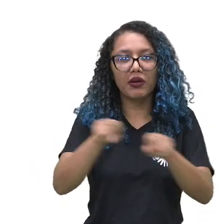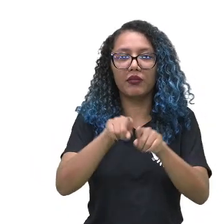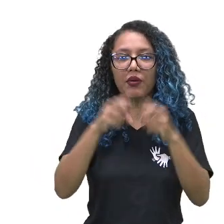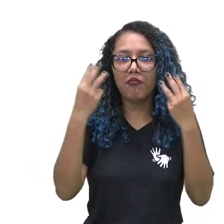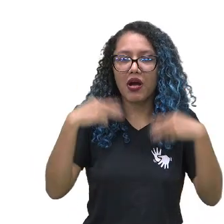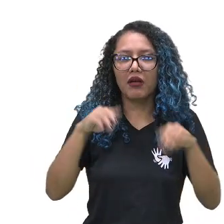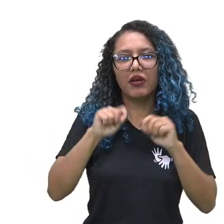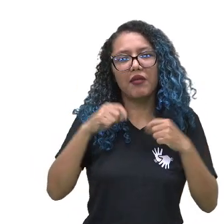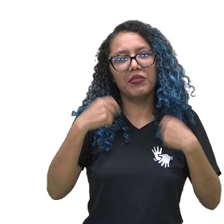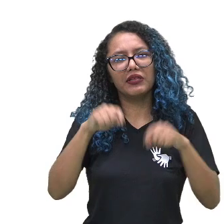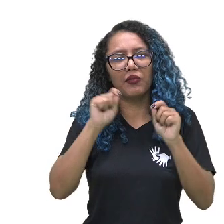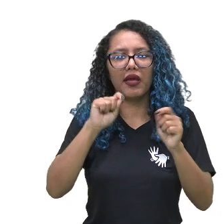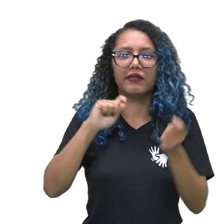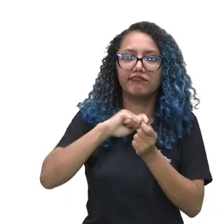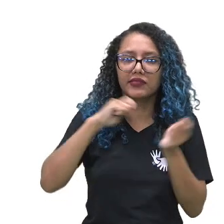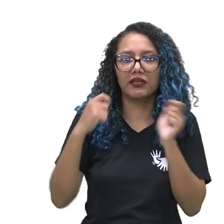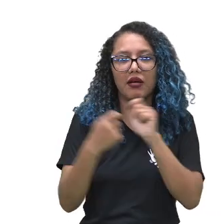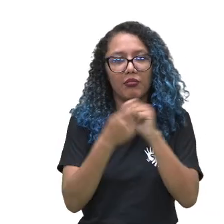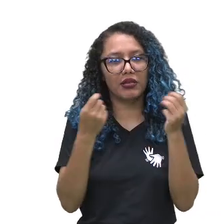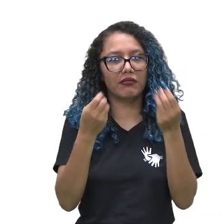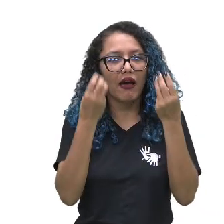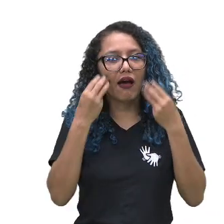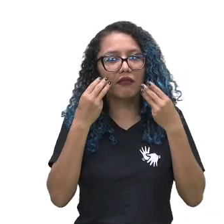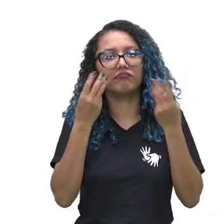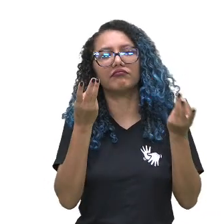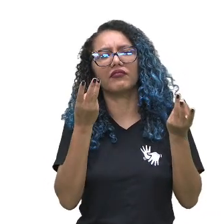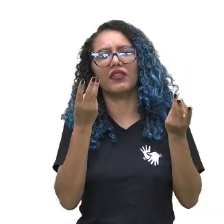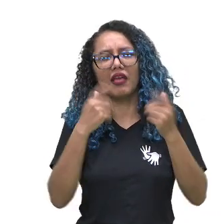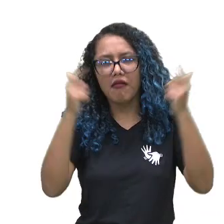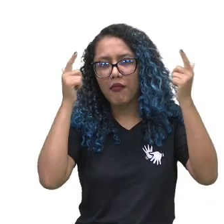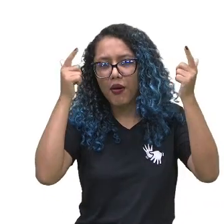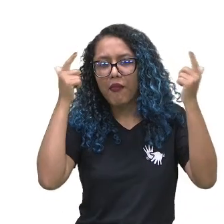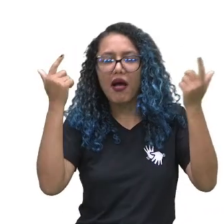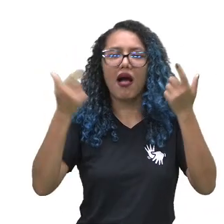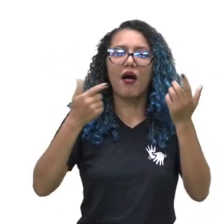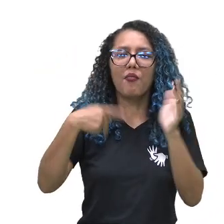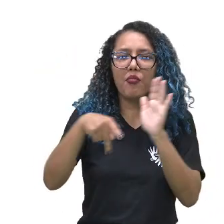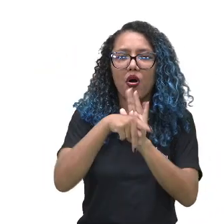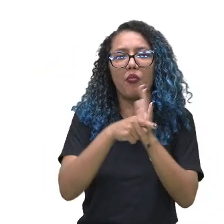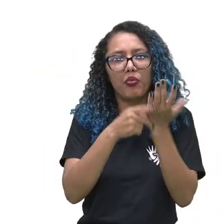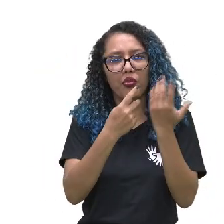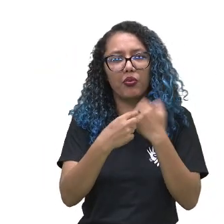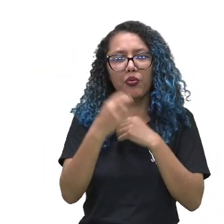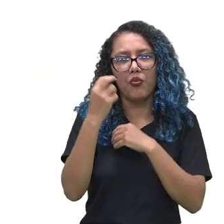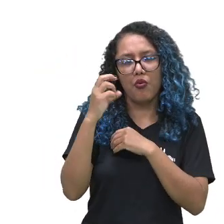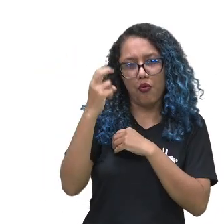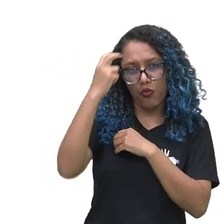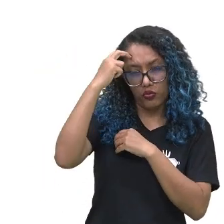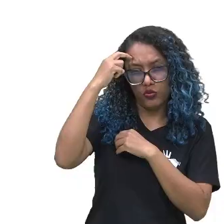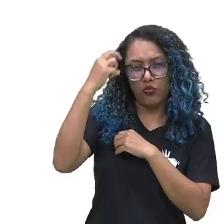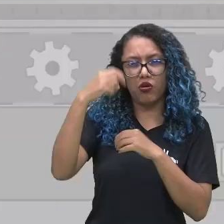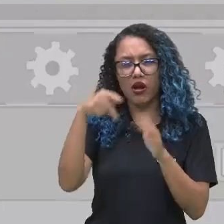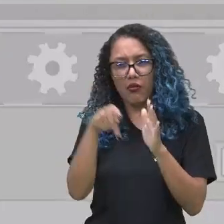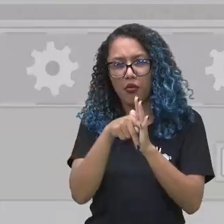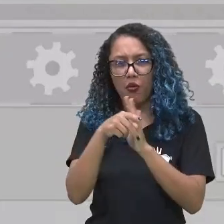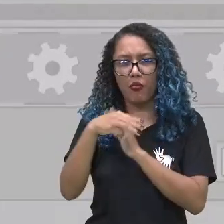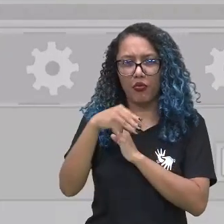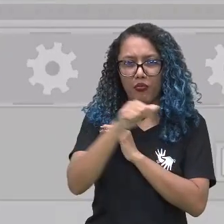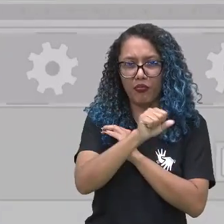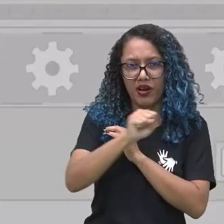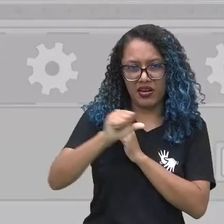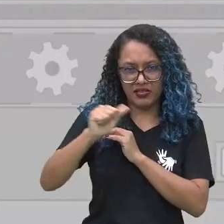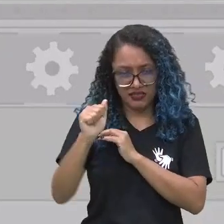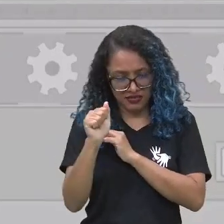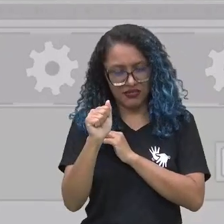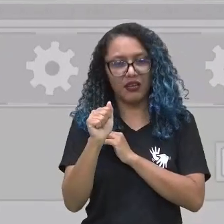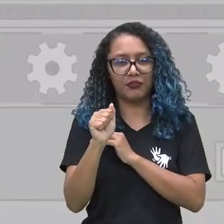ao entretenimento da cultura de massa. Chamo de cultura de massa é essa situação da indústria cultural, né,